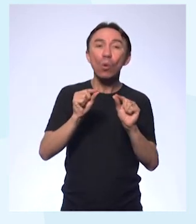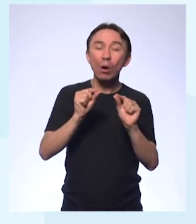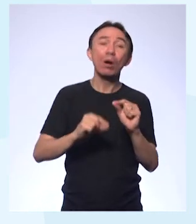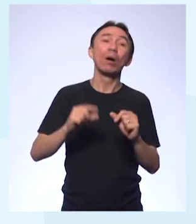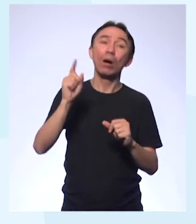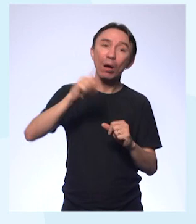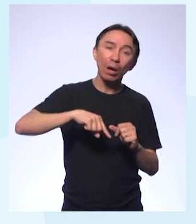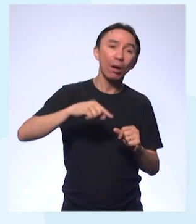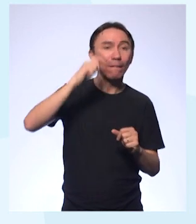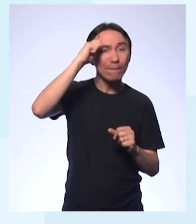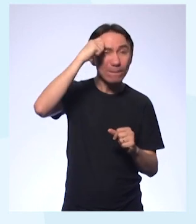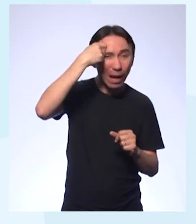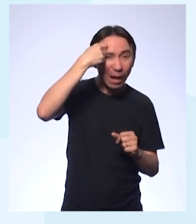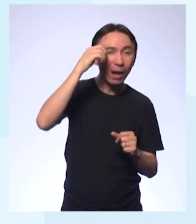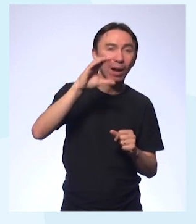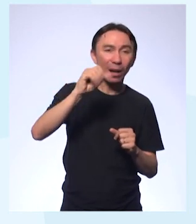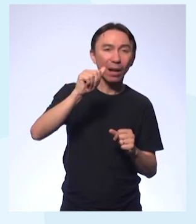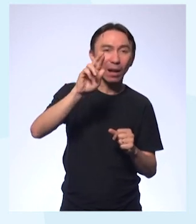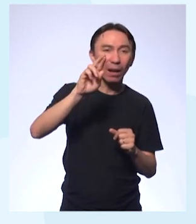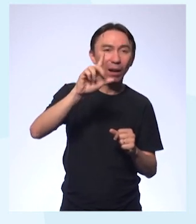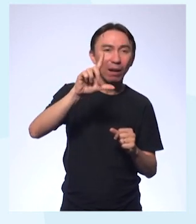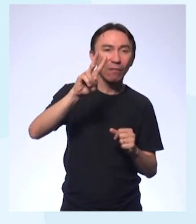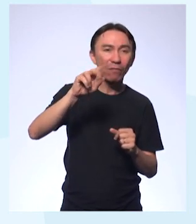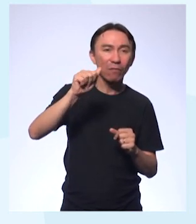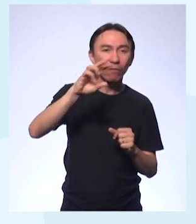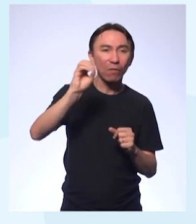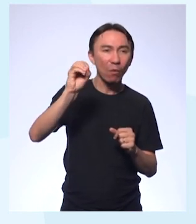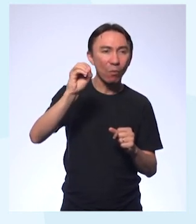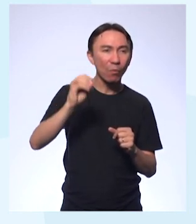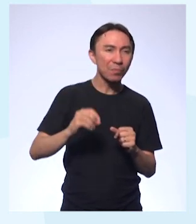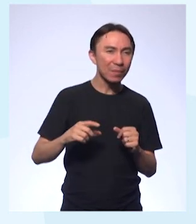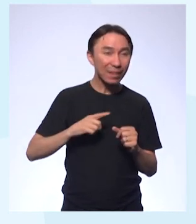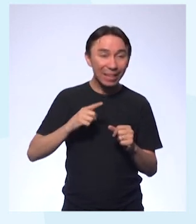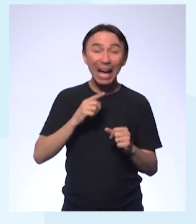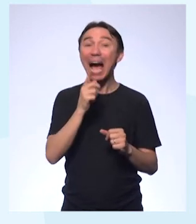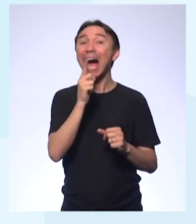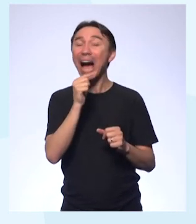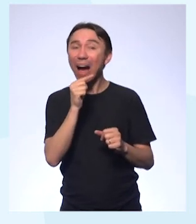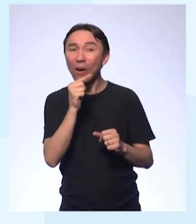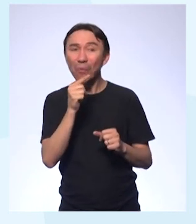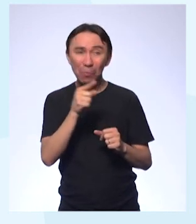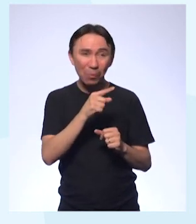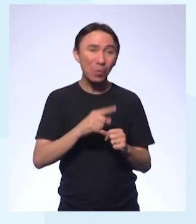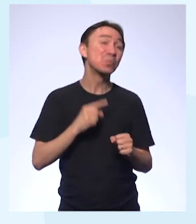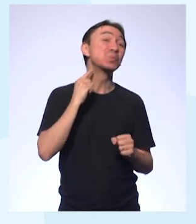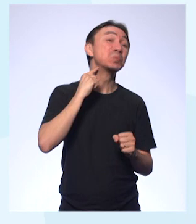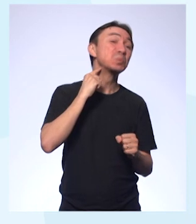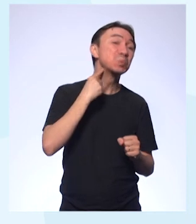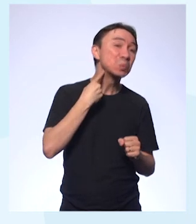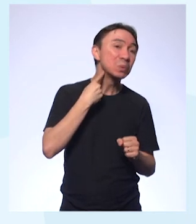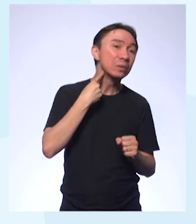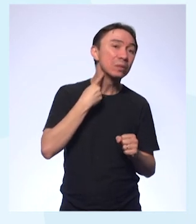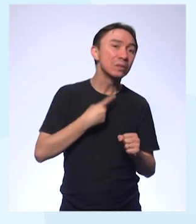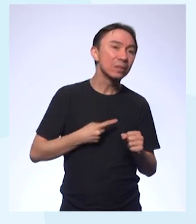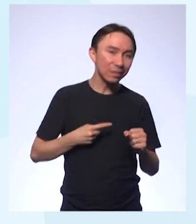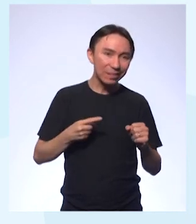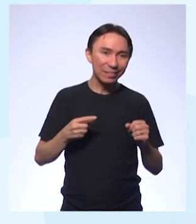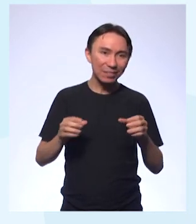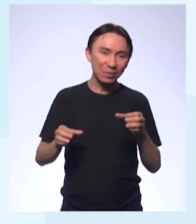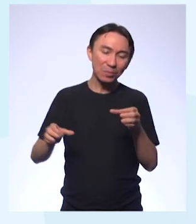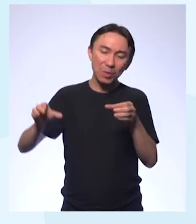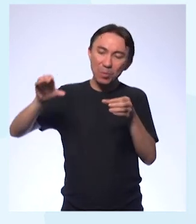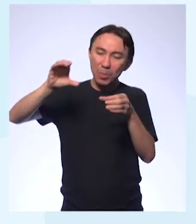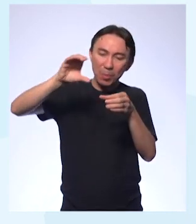Então, essa água que está aqui, ó, barrenta, suja, na hora que eu coloco por esse filtro, a água ela vai sair aqui,